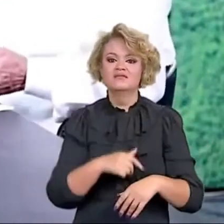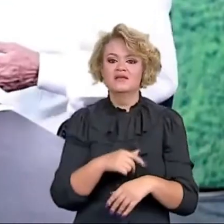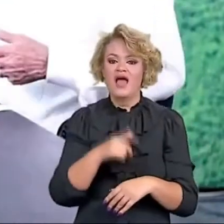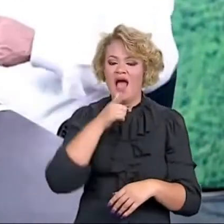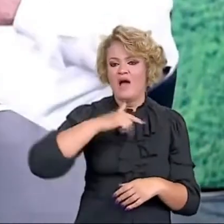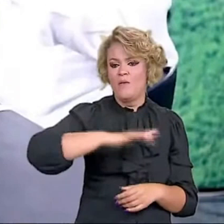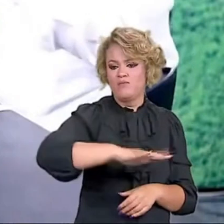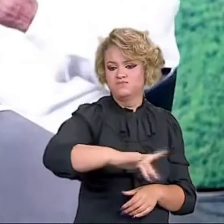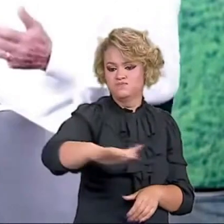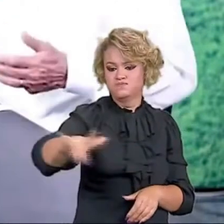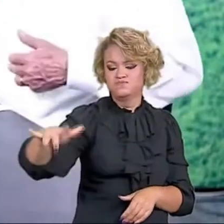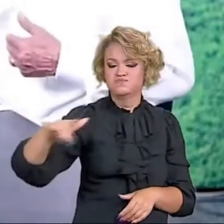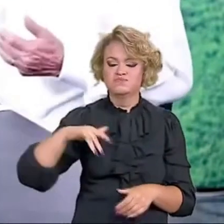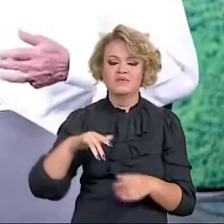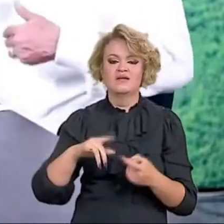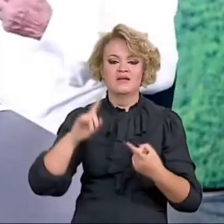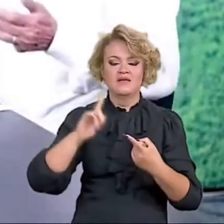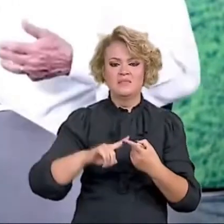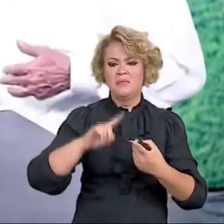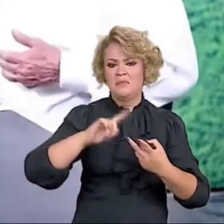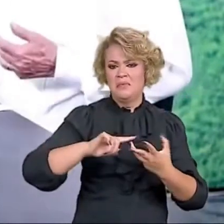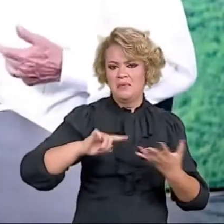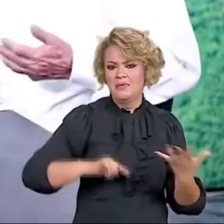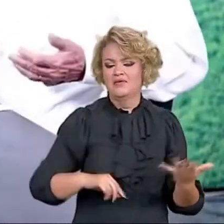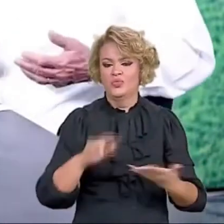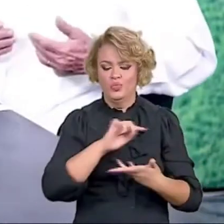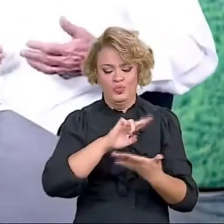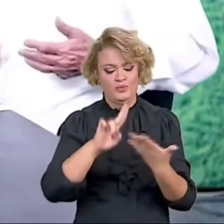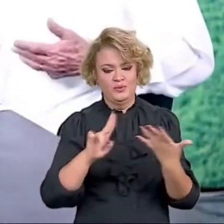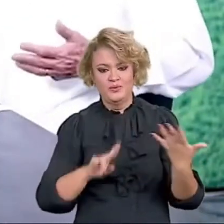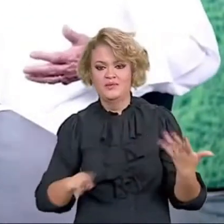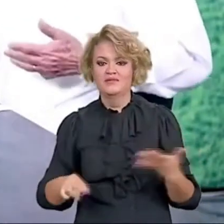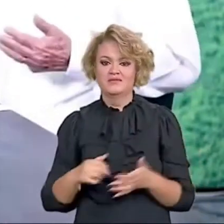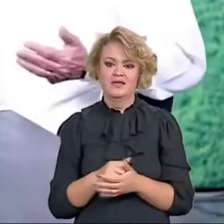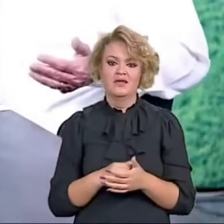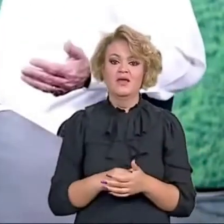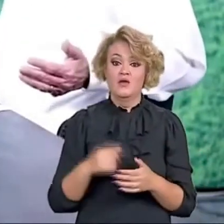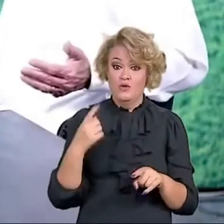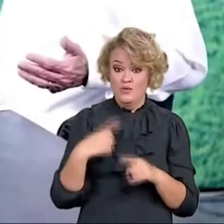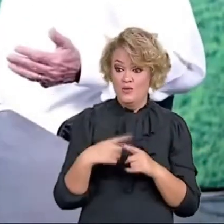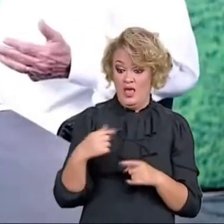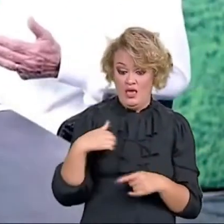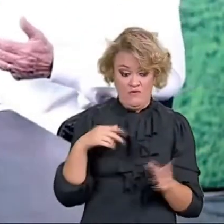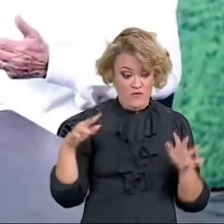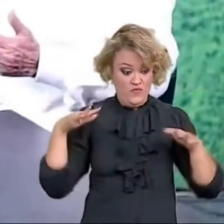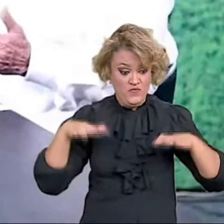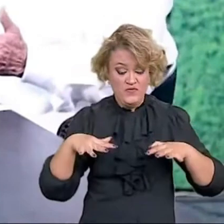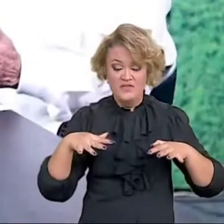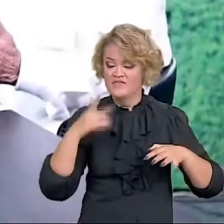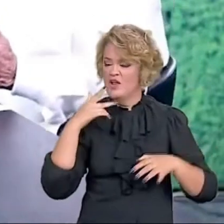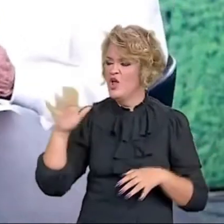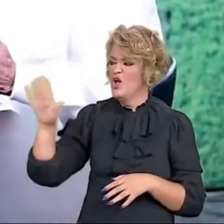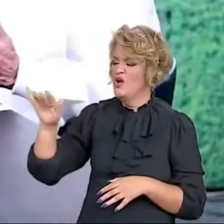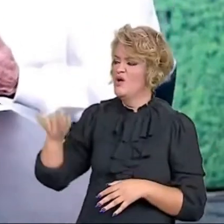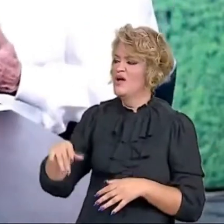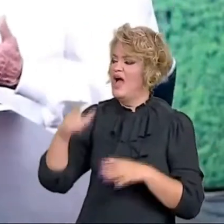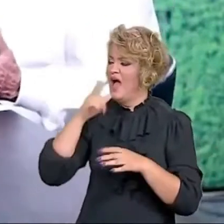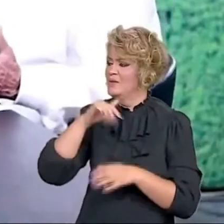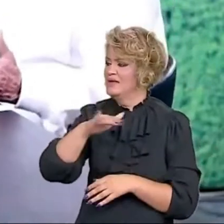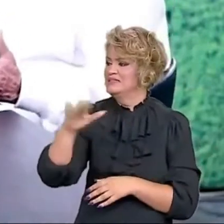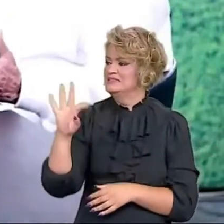do Rio Tapajós e de outros rios que tem, porque eu fiquei assustado quando me disseram que o Rio Tapajós tem um lugar que tem até